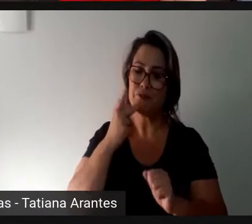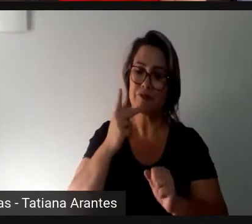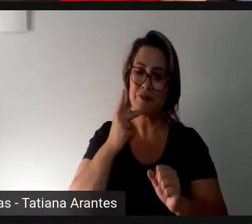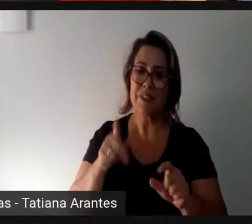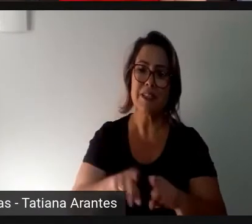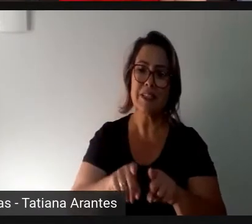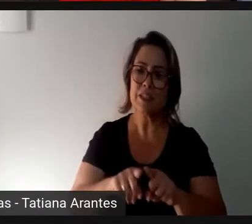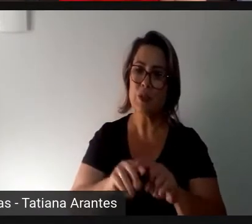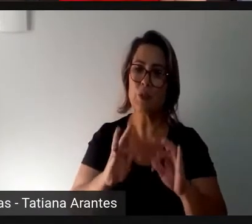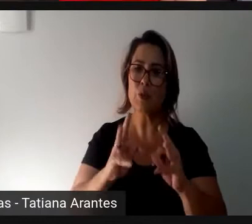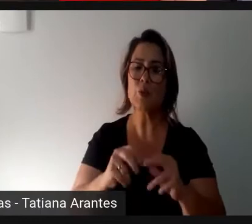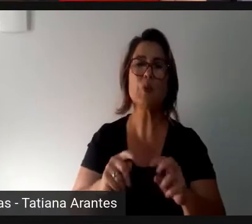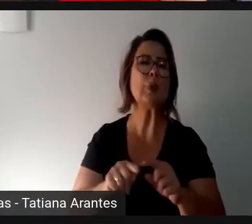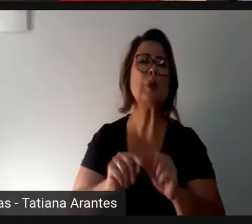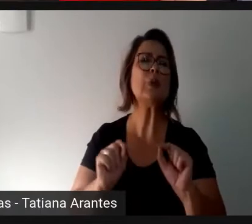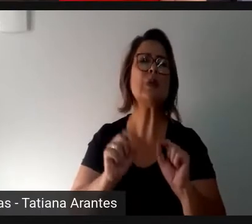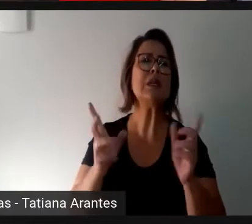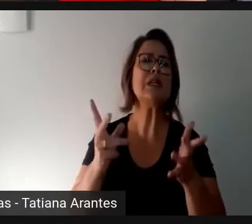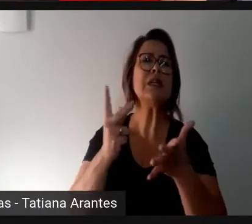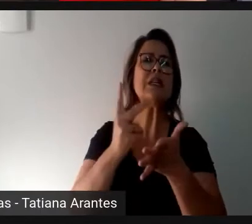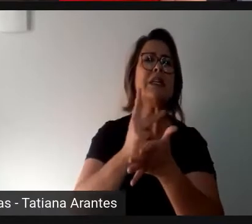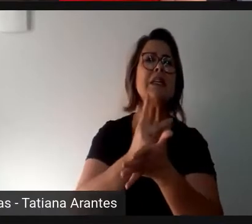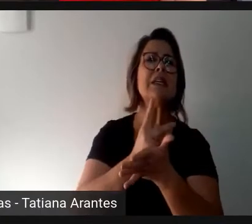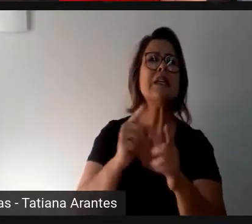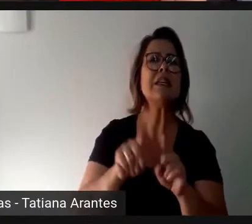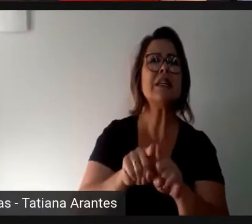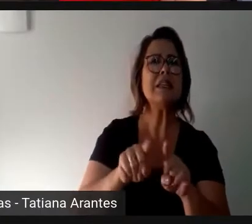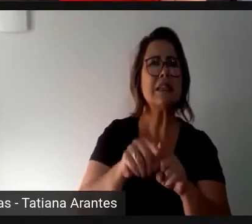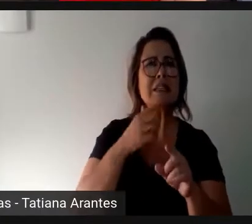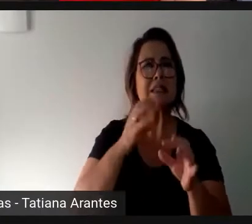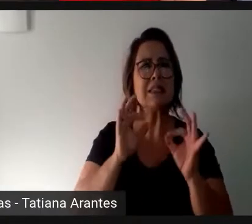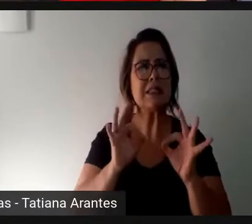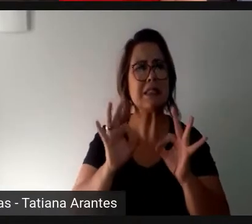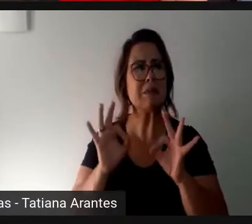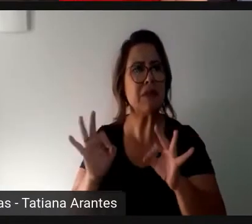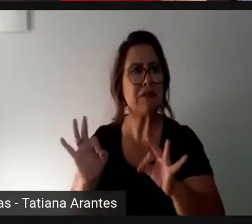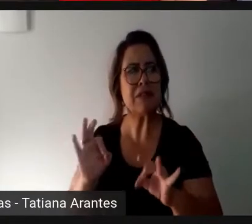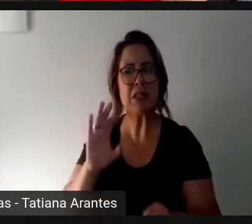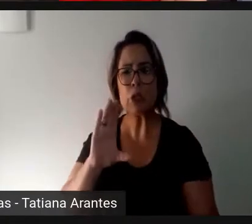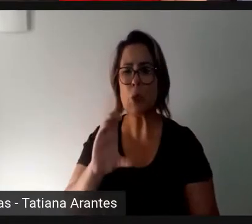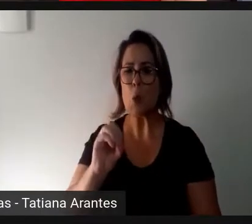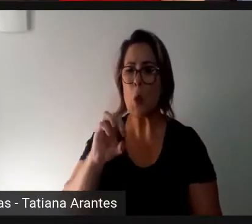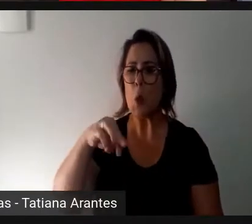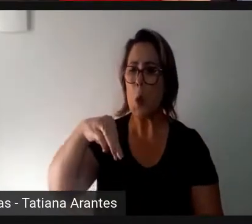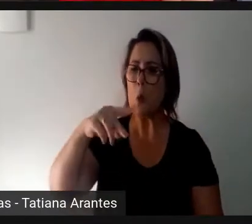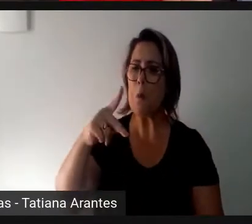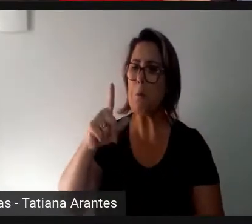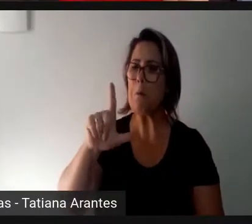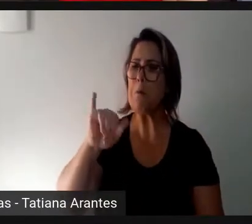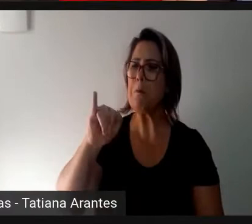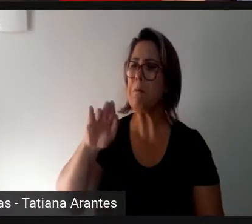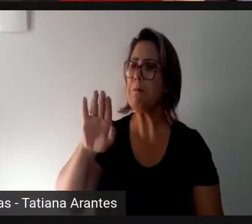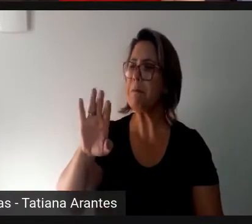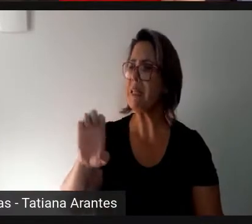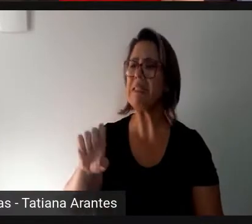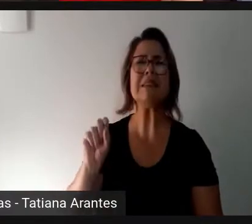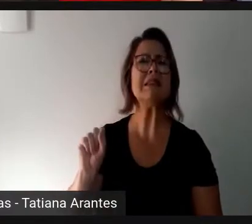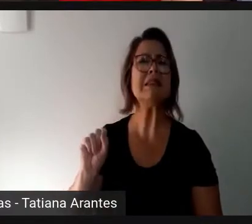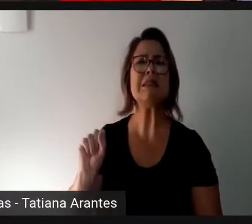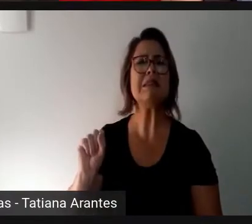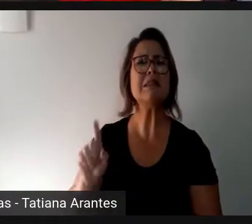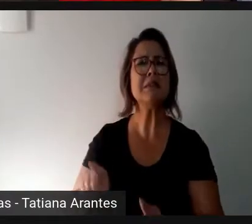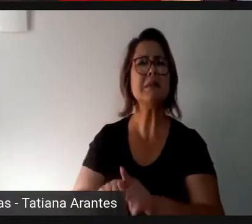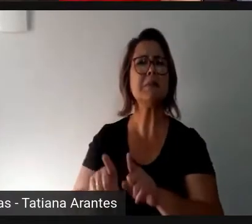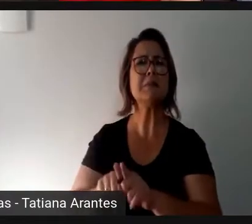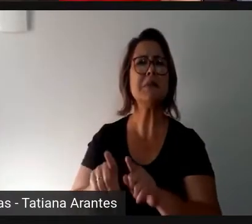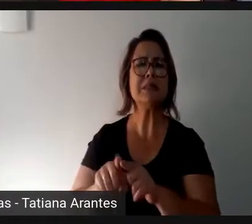o compliance? Stricto sensu, você foi perfeita, Marilene. O compliance é o seguinte, olha, no ecossistema onde eu vivo, seja setor